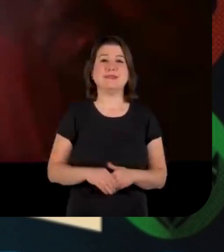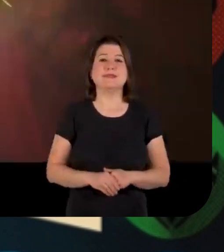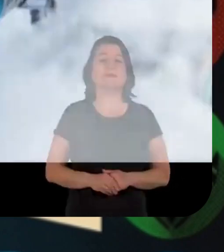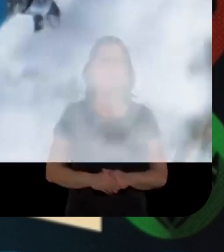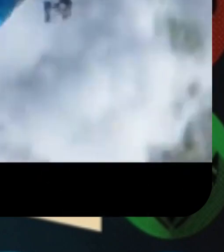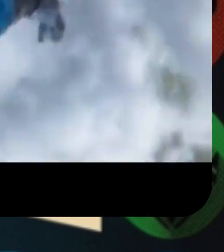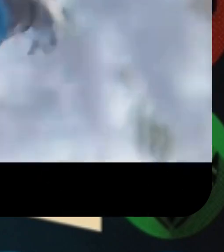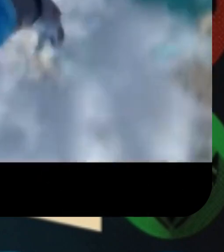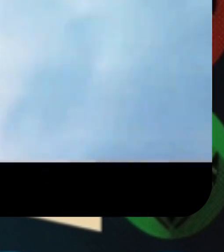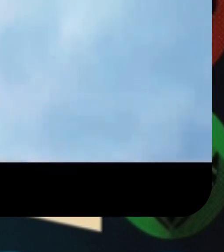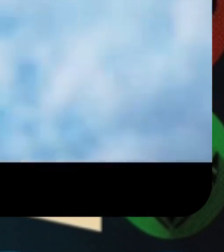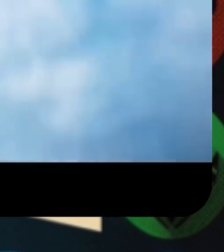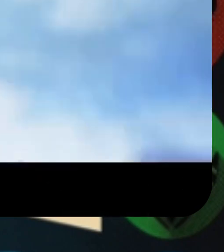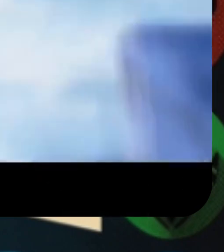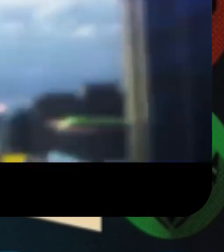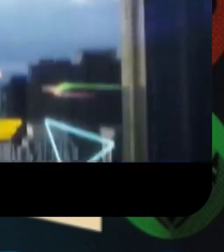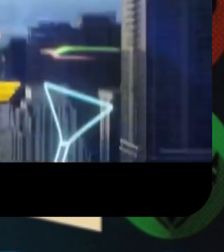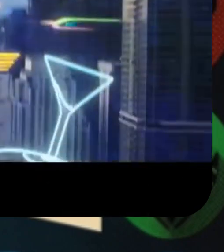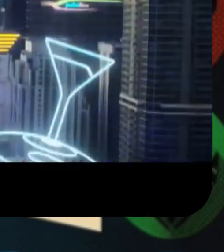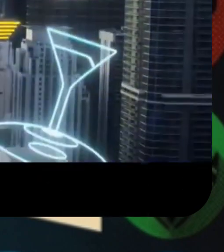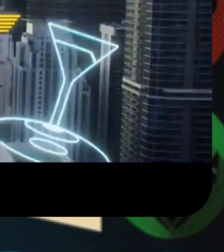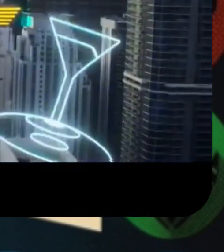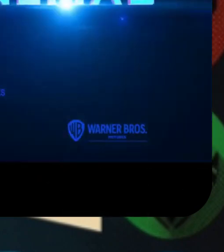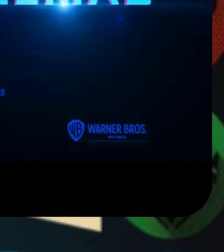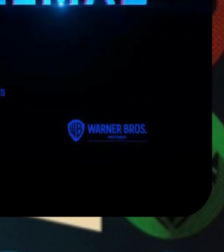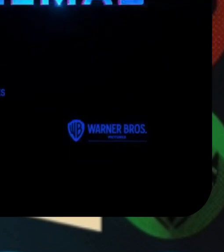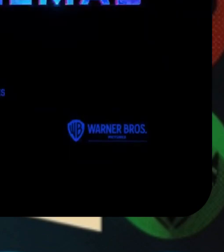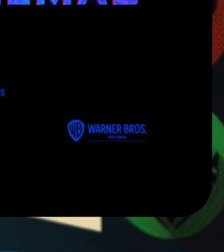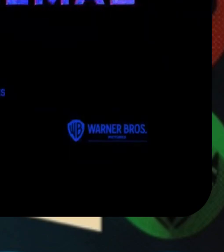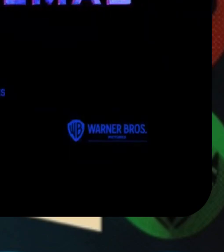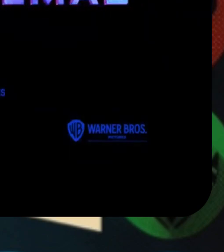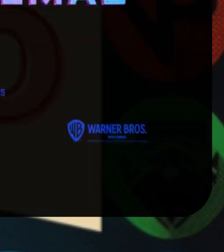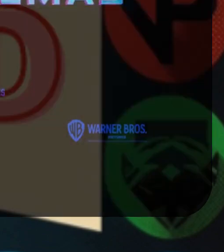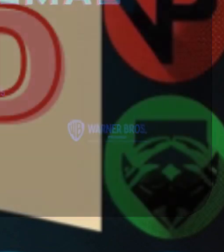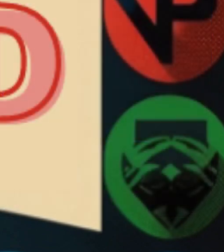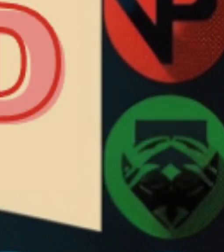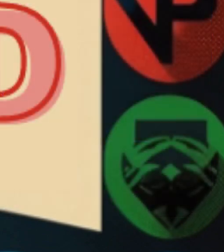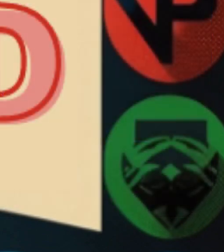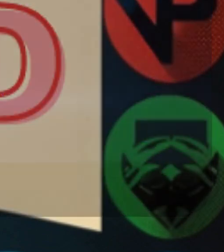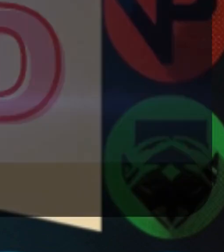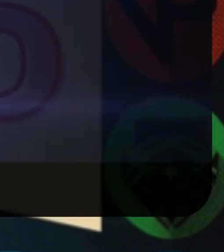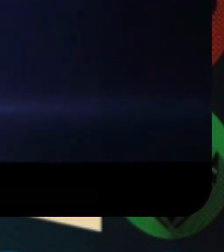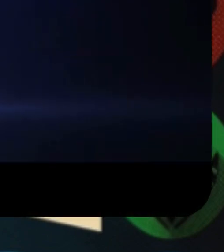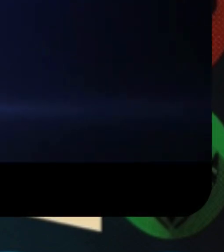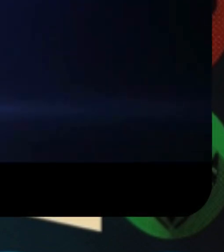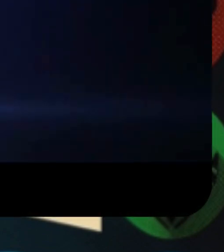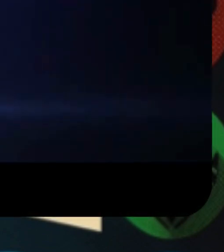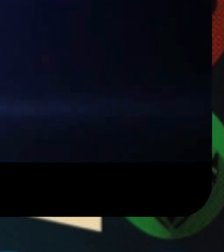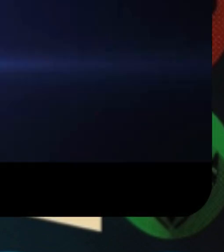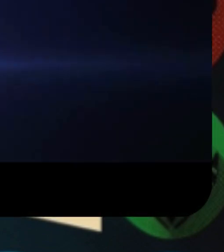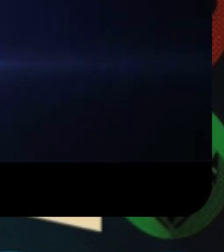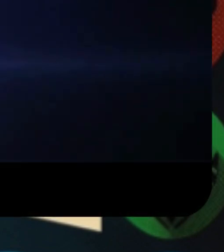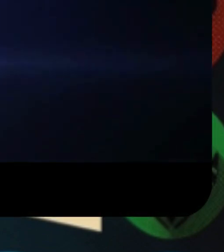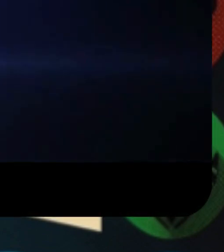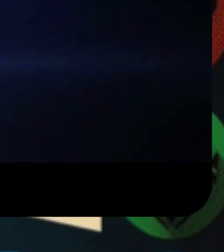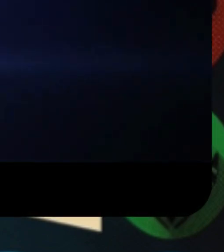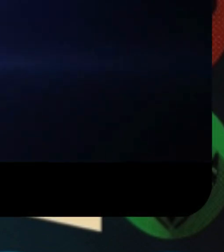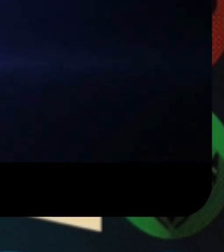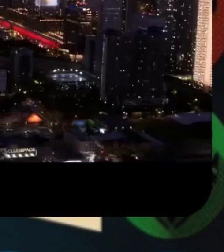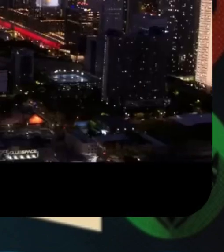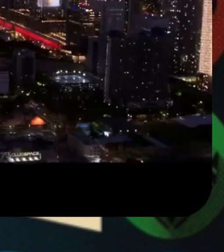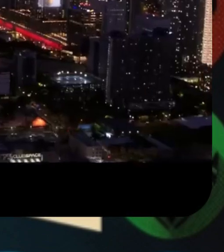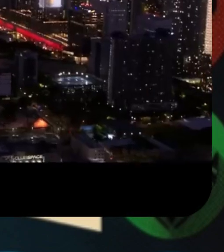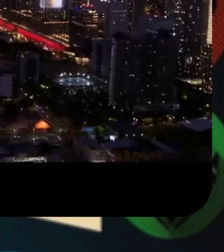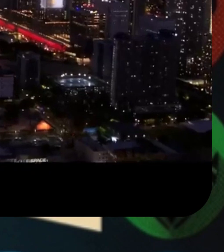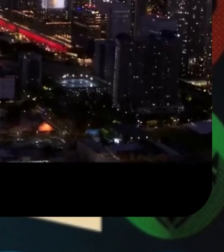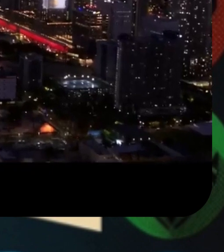essa semelhança também. E quando ele luta com, vamos dizer, quem é o oponente dele, também lembra